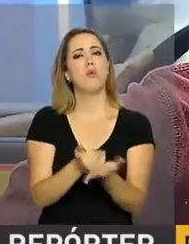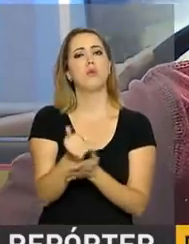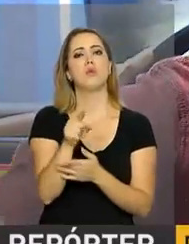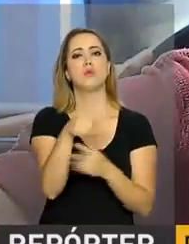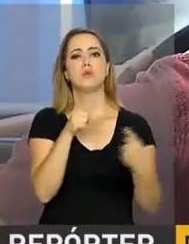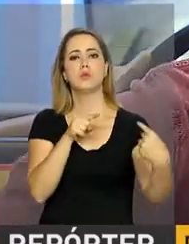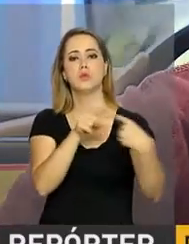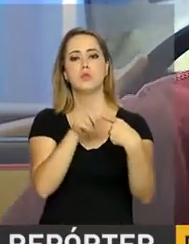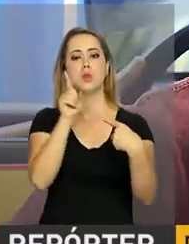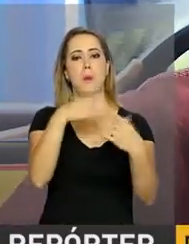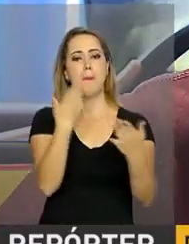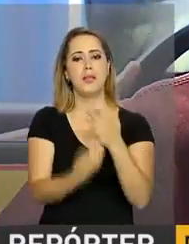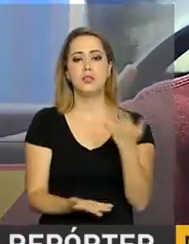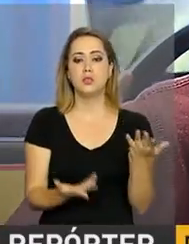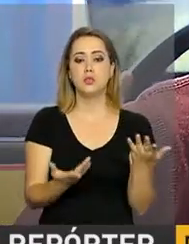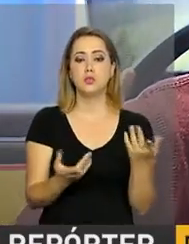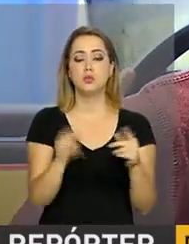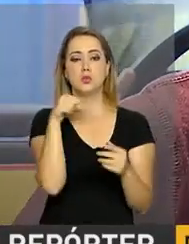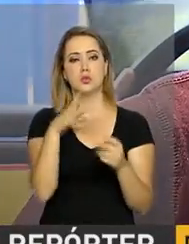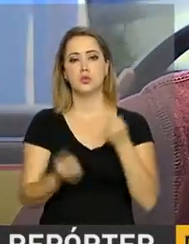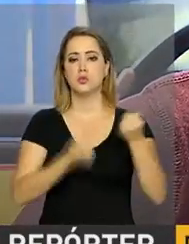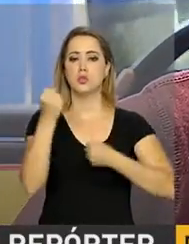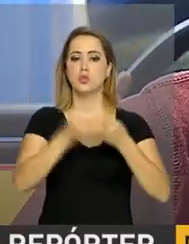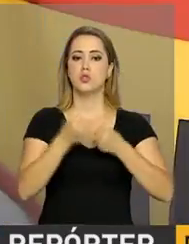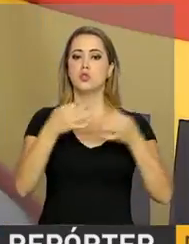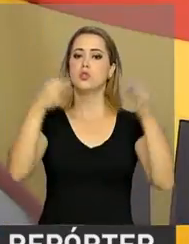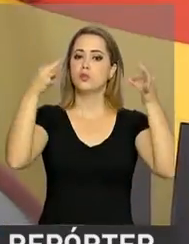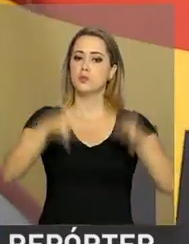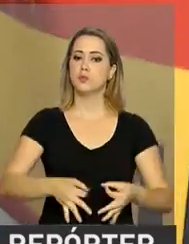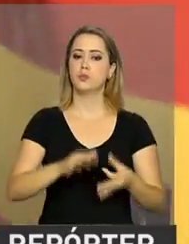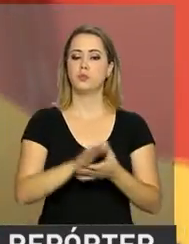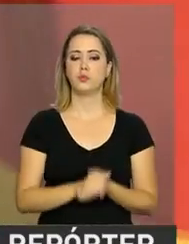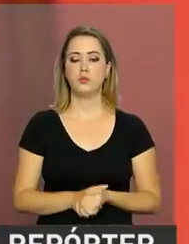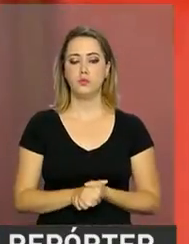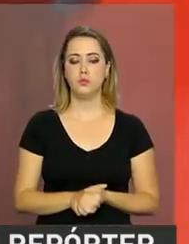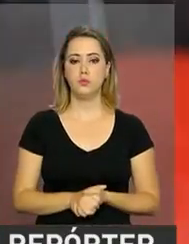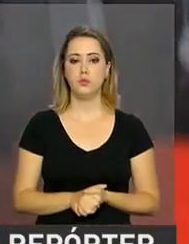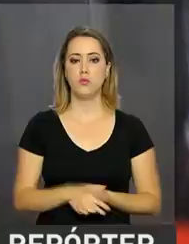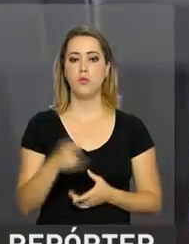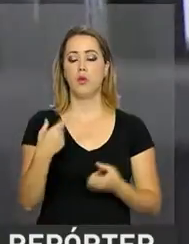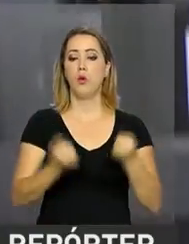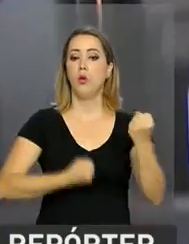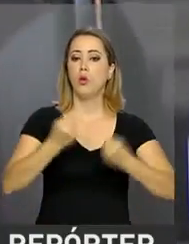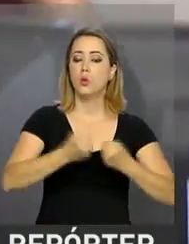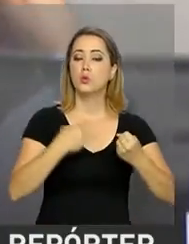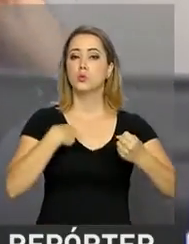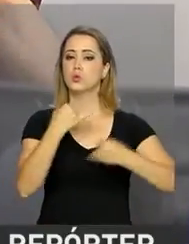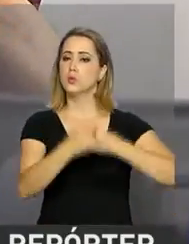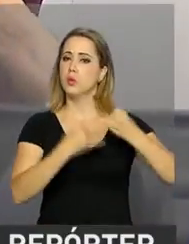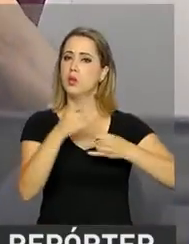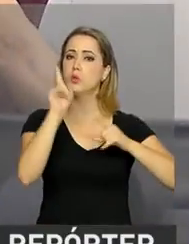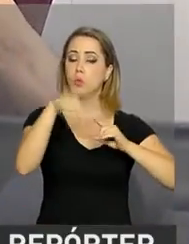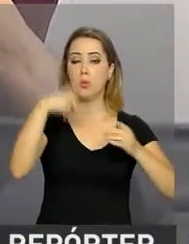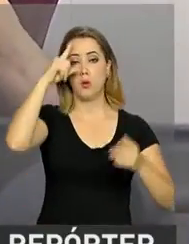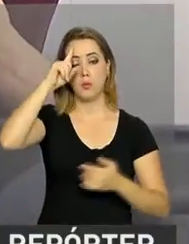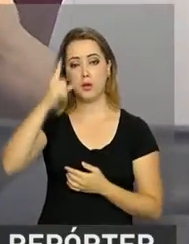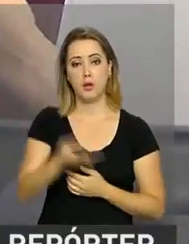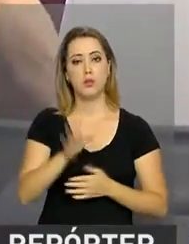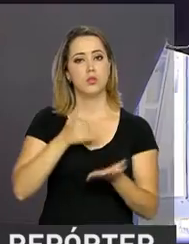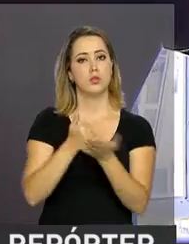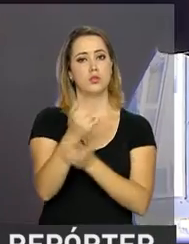né perdido lá fora quando foi dirigir é de verdade o uso do simulador nas autoescolas é obrigatório desde